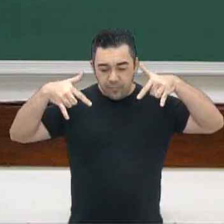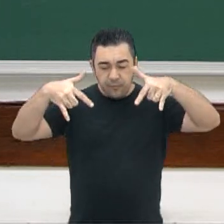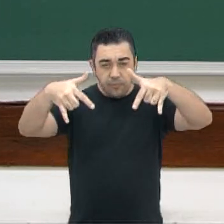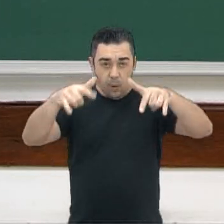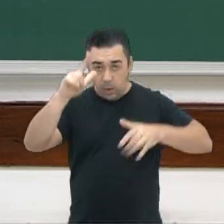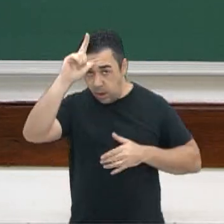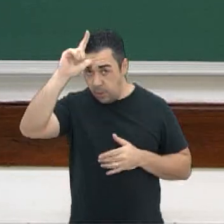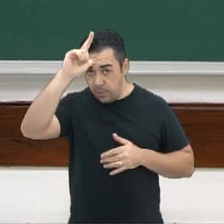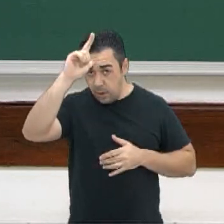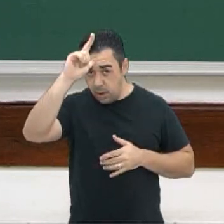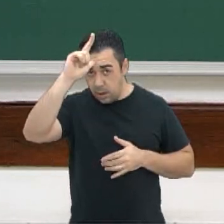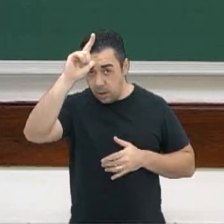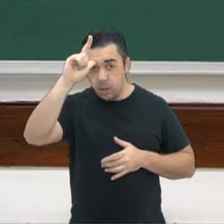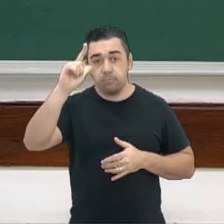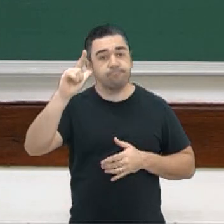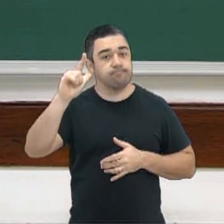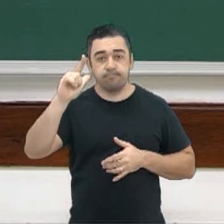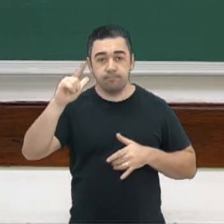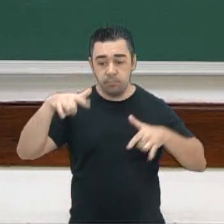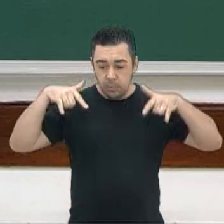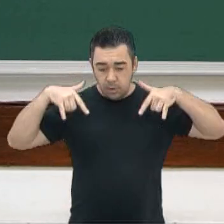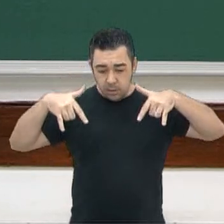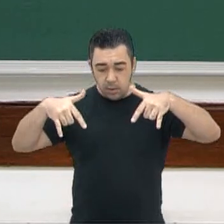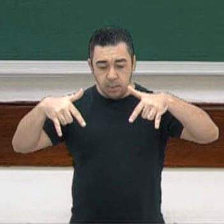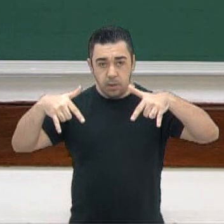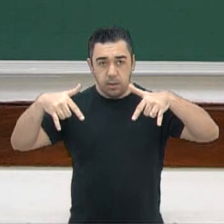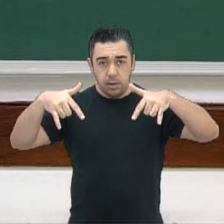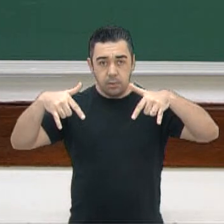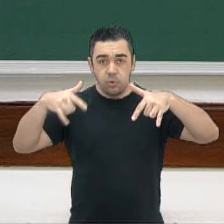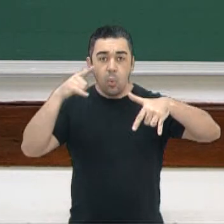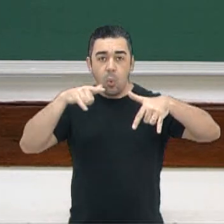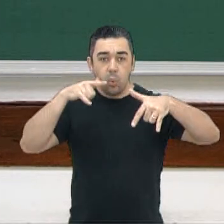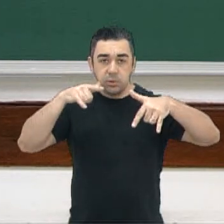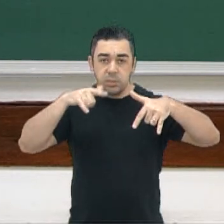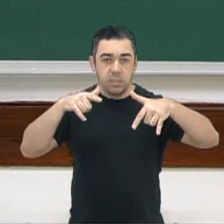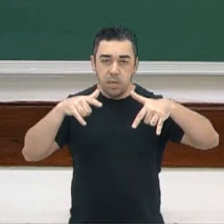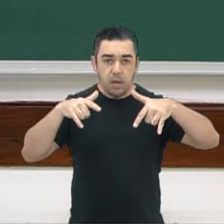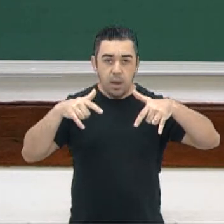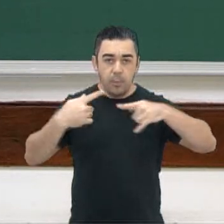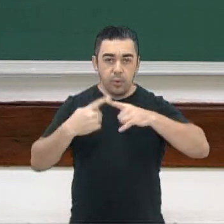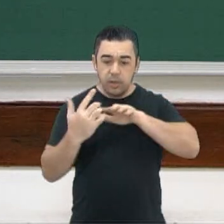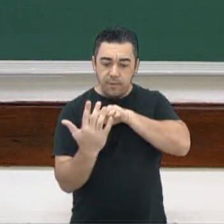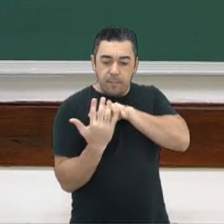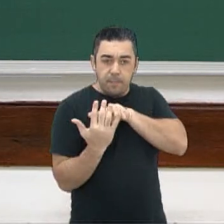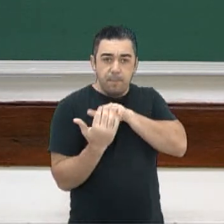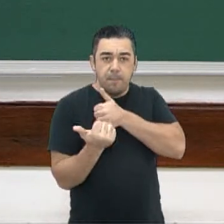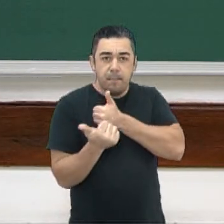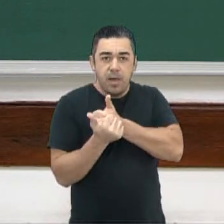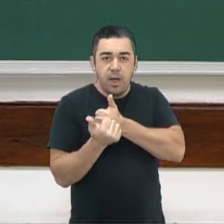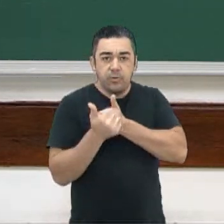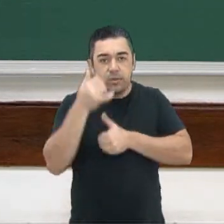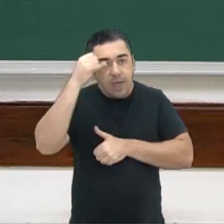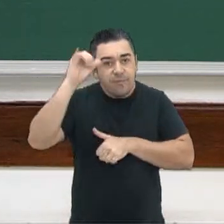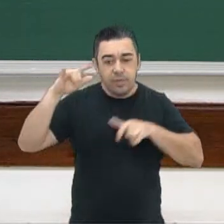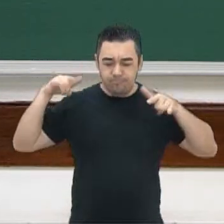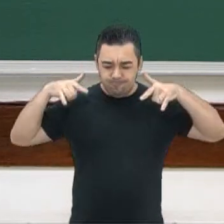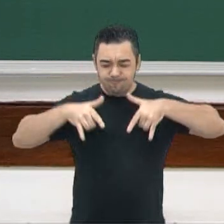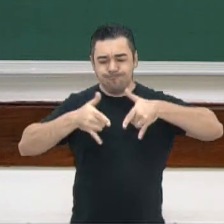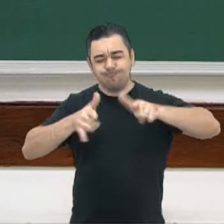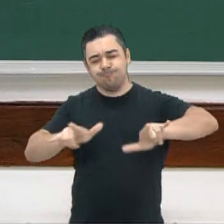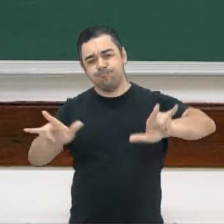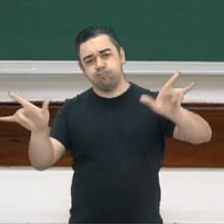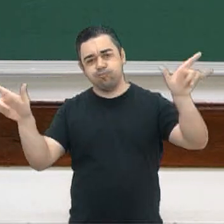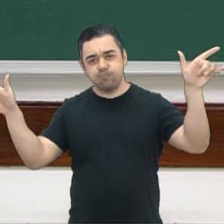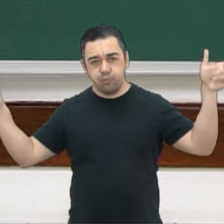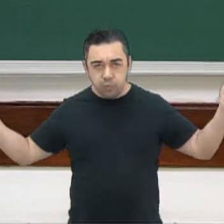aviões alemães, se atacassem, atacariam os próprios alemães juntos. Então acabavam evitando esse ataque e diminuindo o